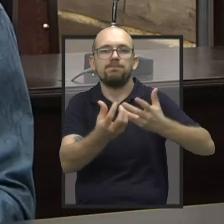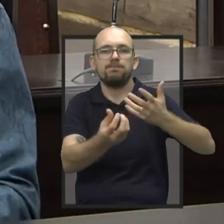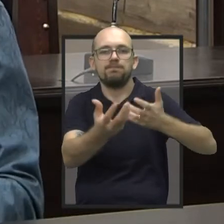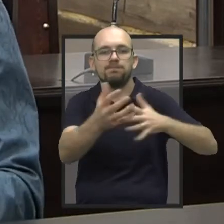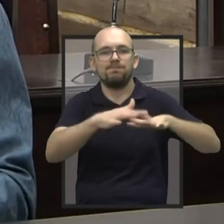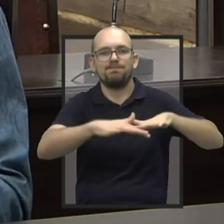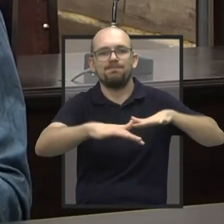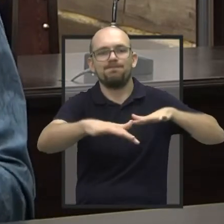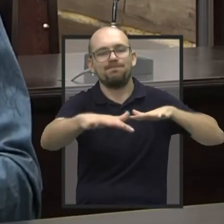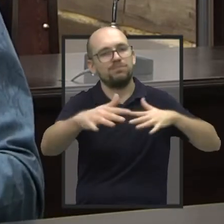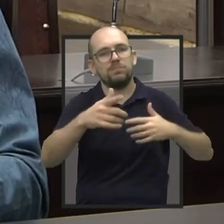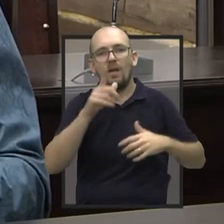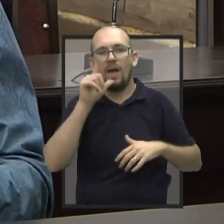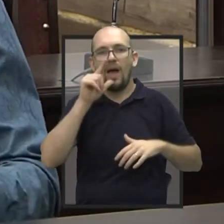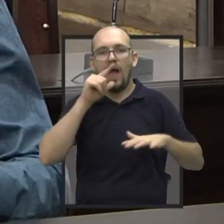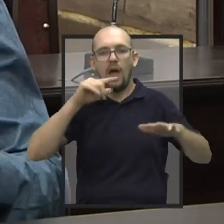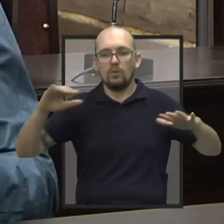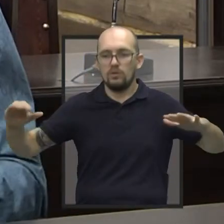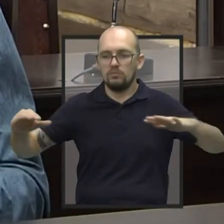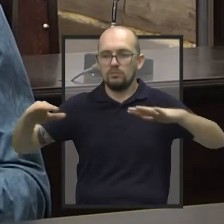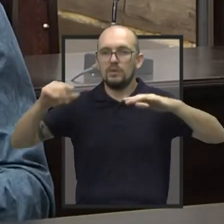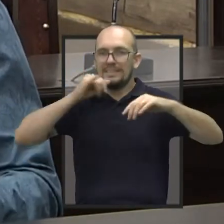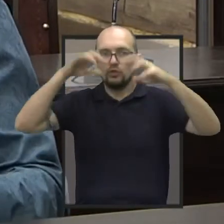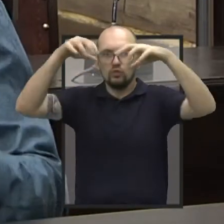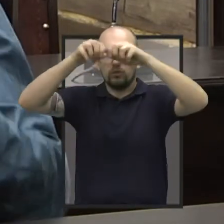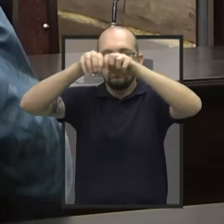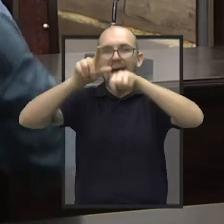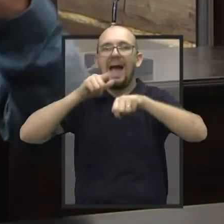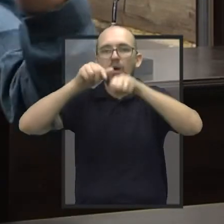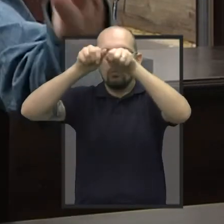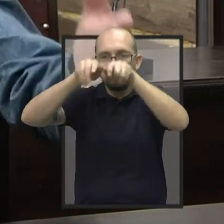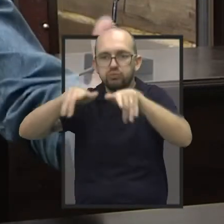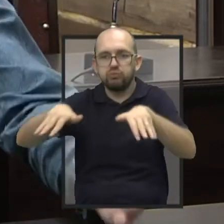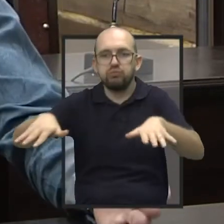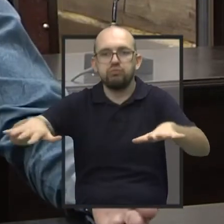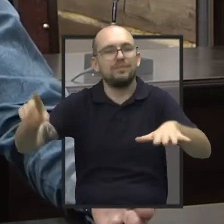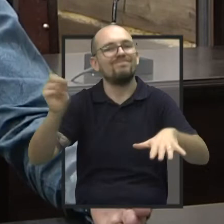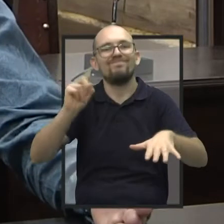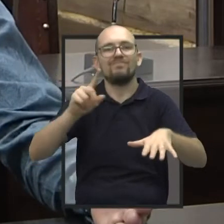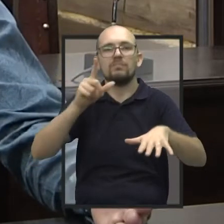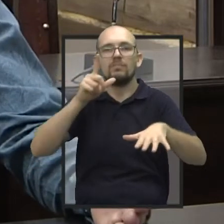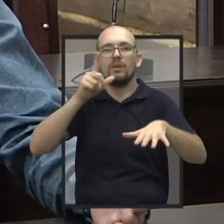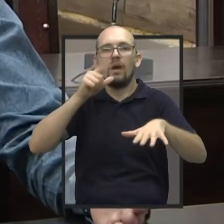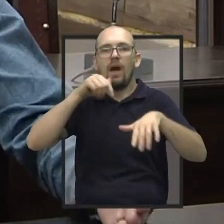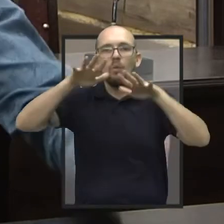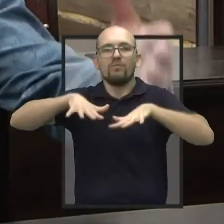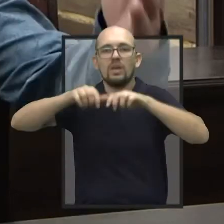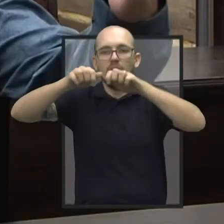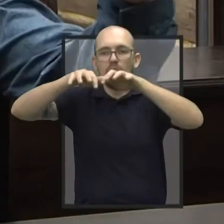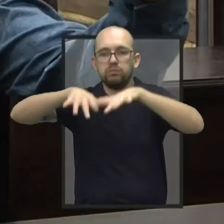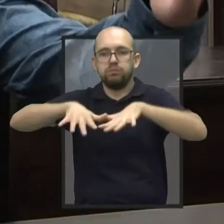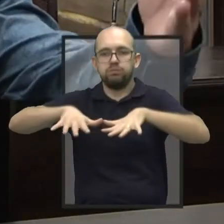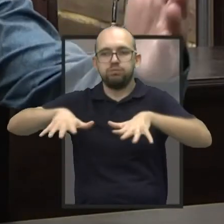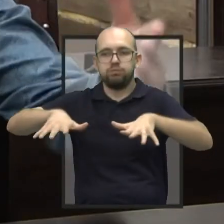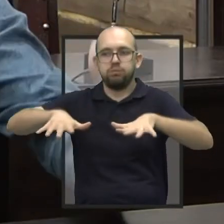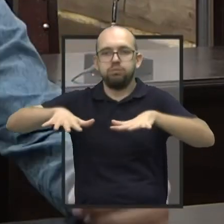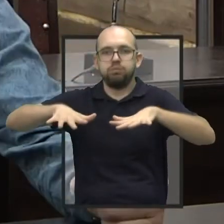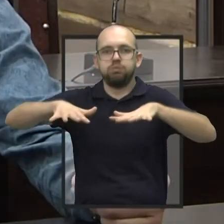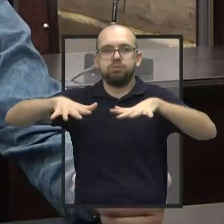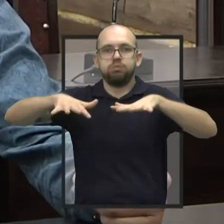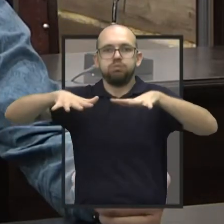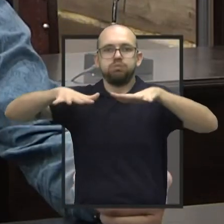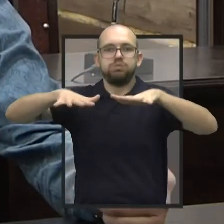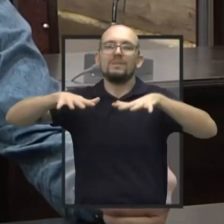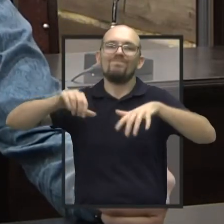se aglomerando e a água vai se juntando na pista como barro. Uma vez a gente teve um serviço feito de um morador de lá, o